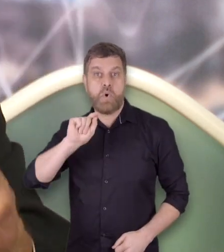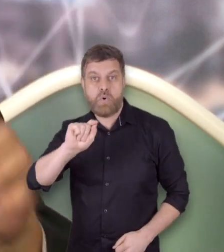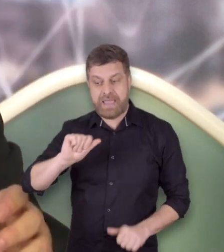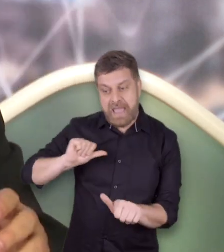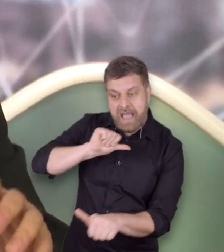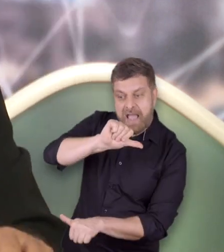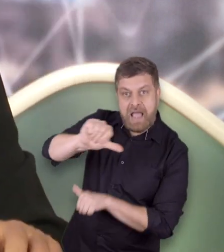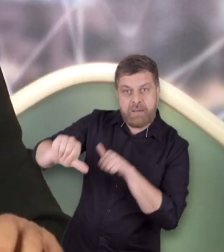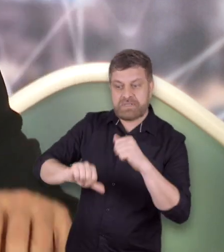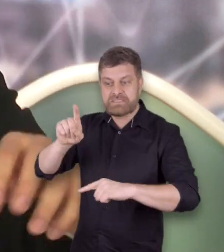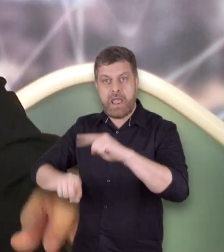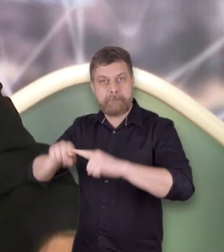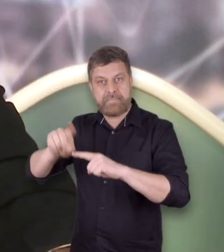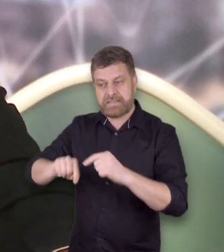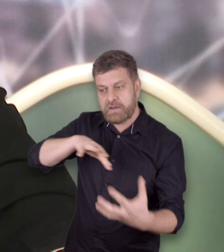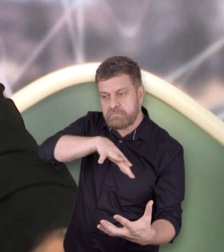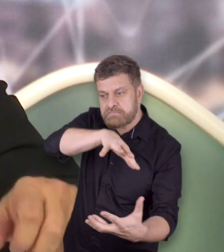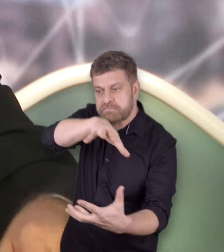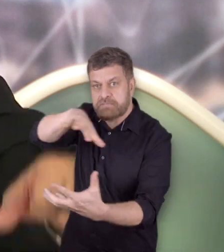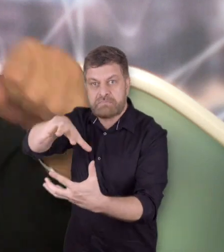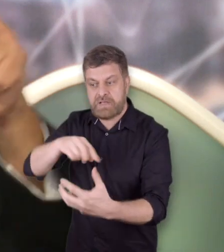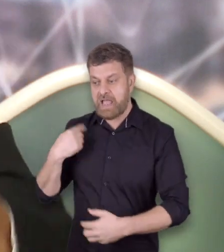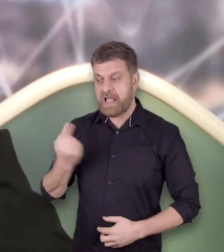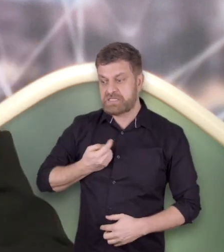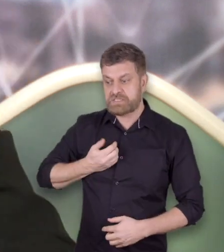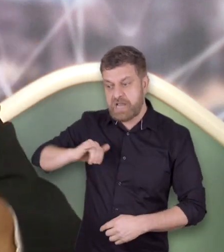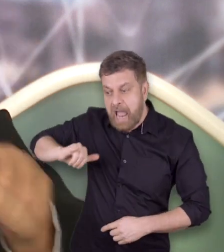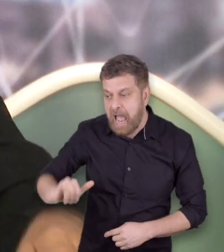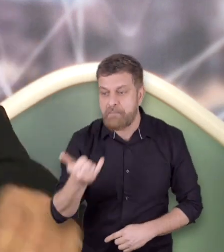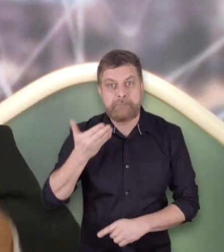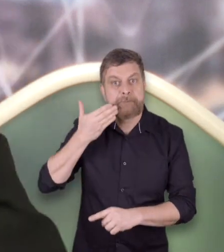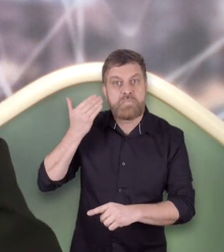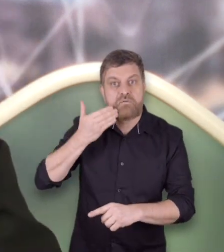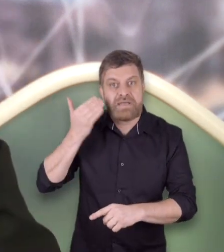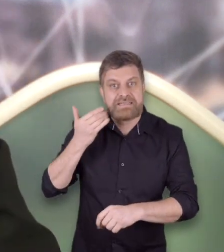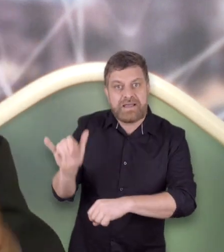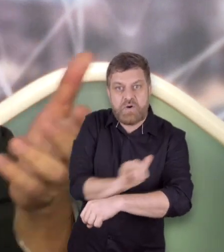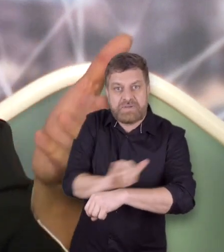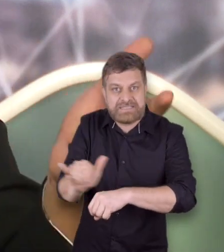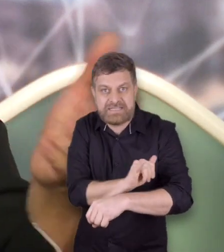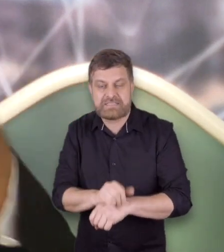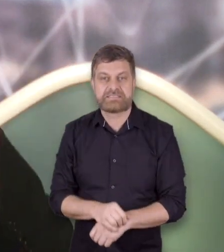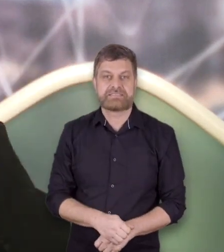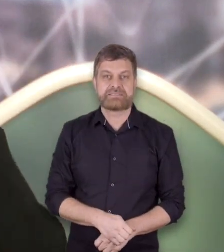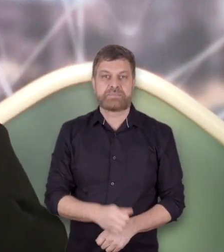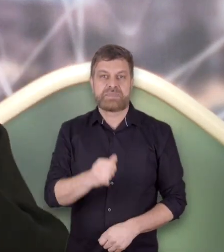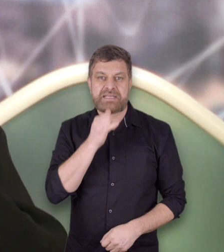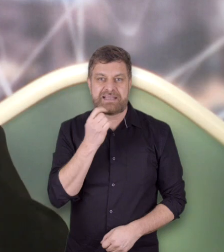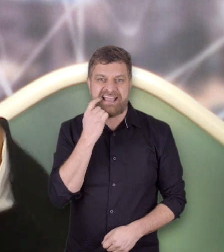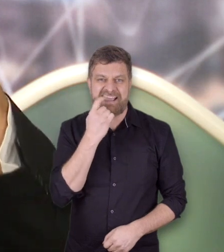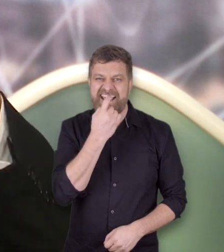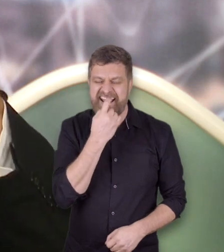através da transformação de materiais do mundo em utensílios, em ferramentas. Nossos dentes